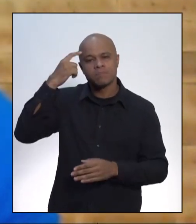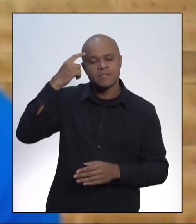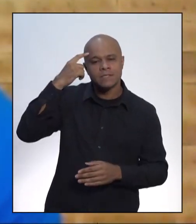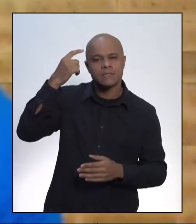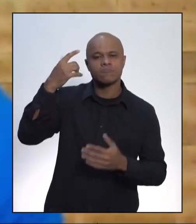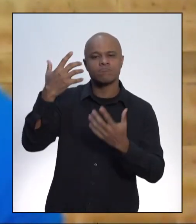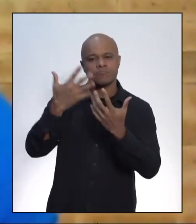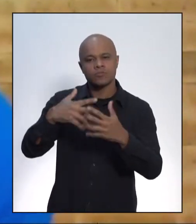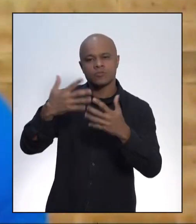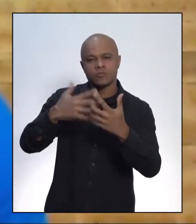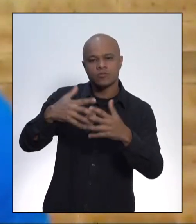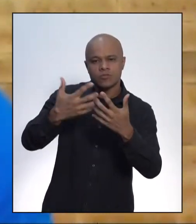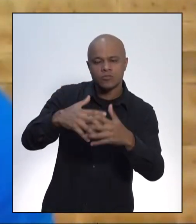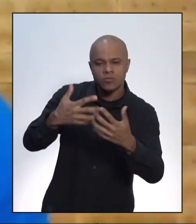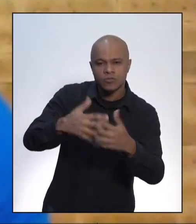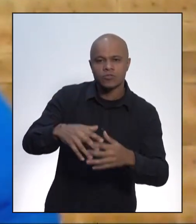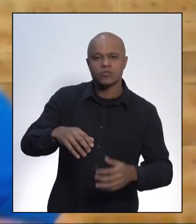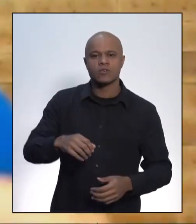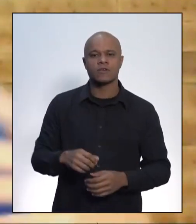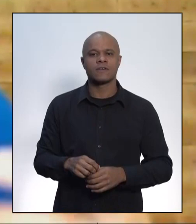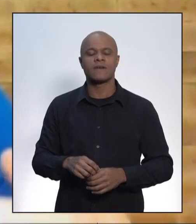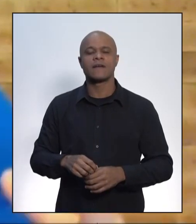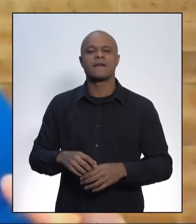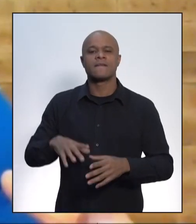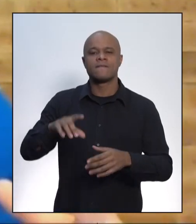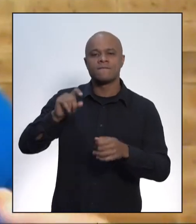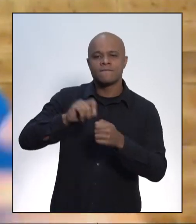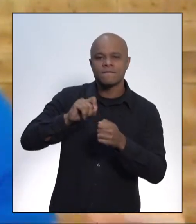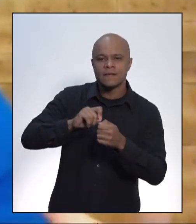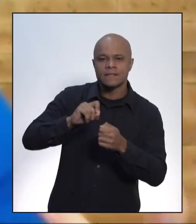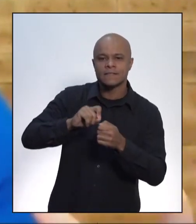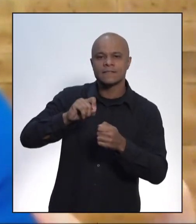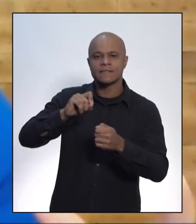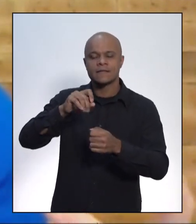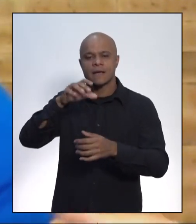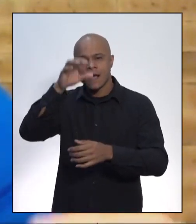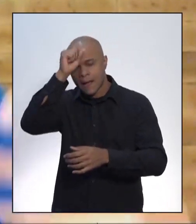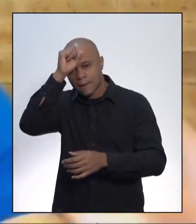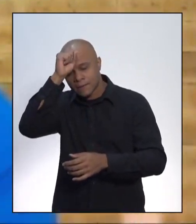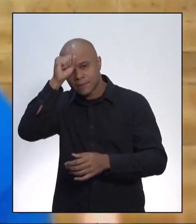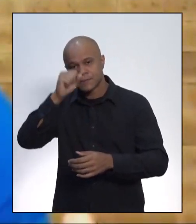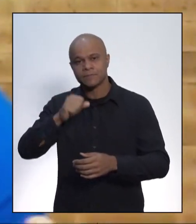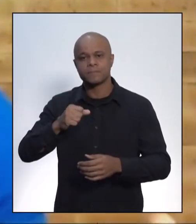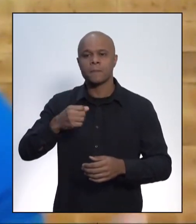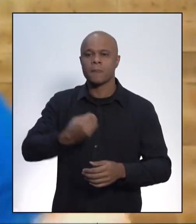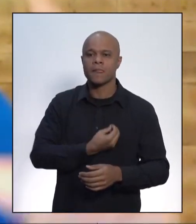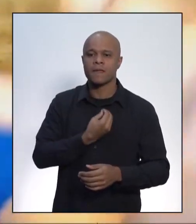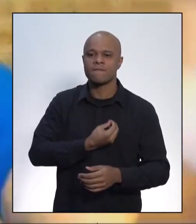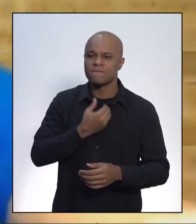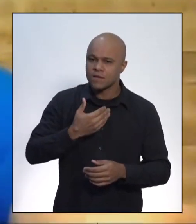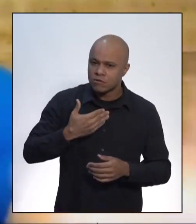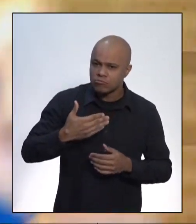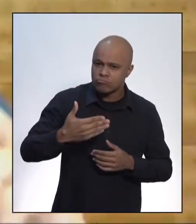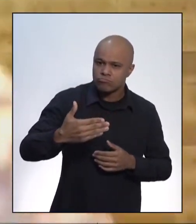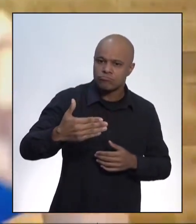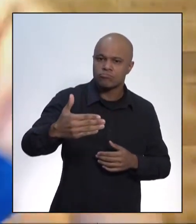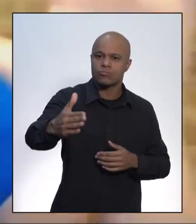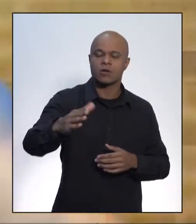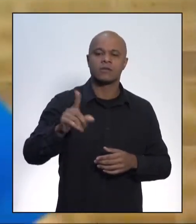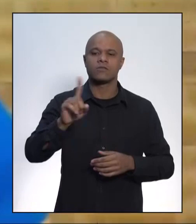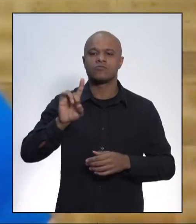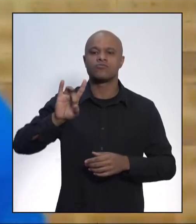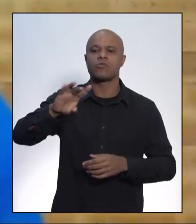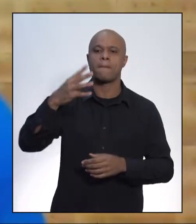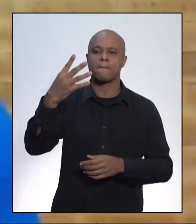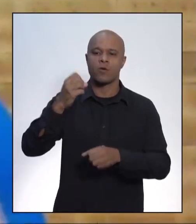novo conceito que é o lifelong learning, né? Que é a gente precisa aprender durante a vida inteira, não é eu vou, faço 4 anos,